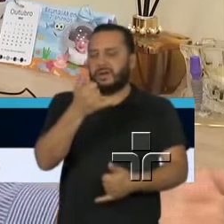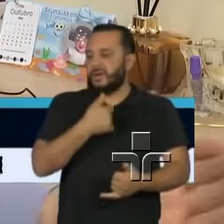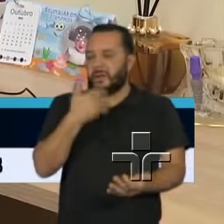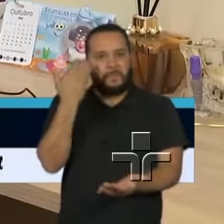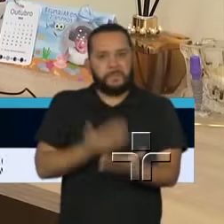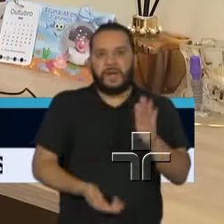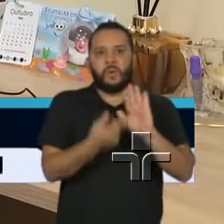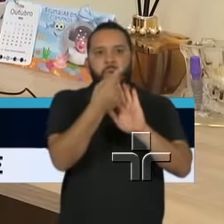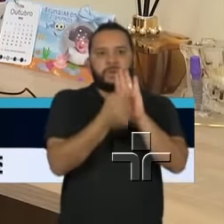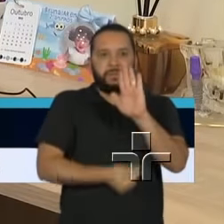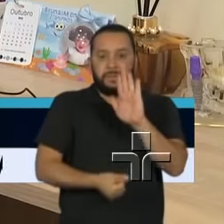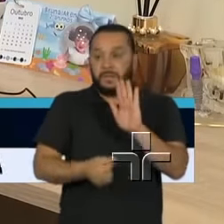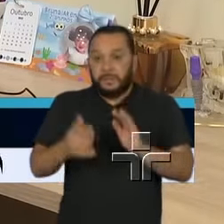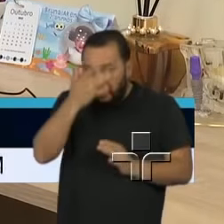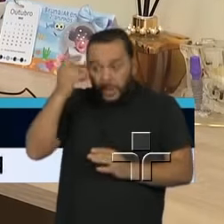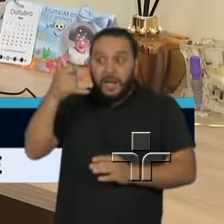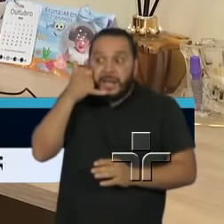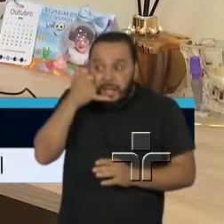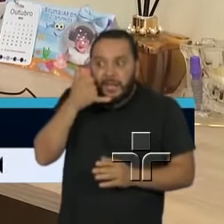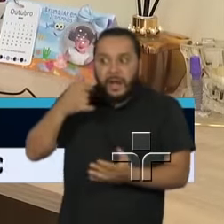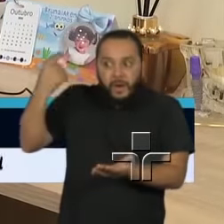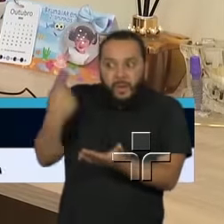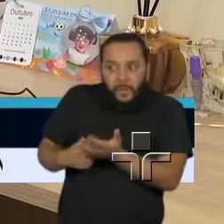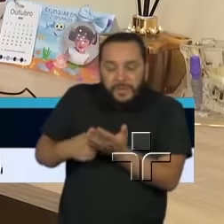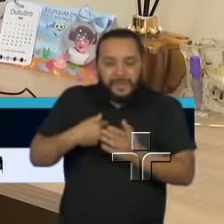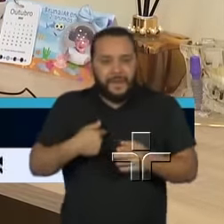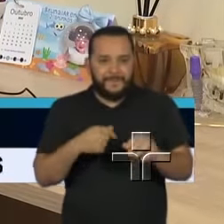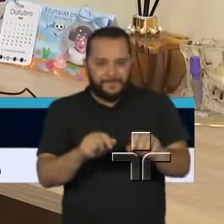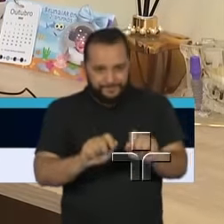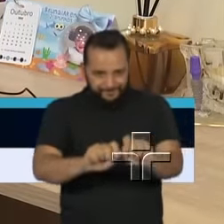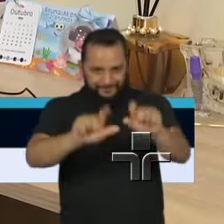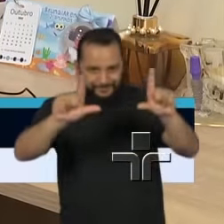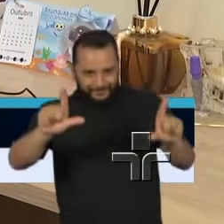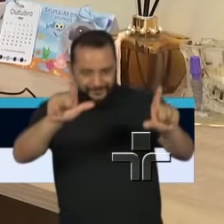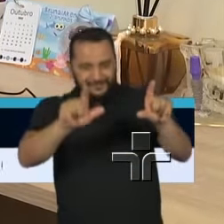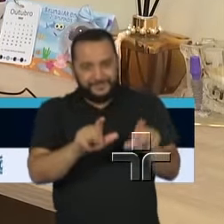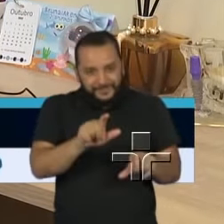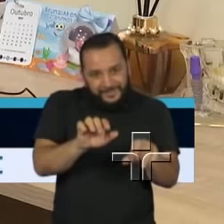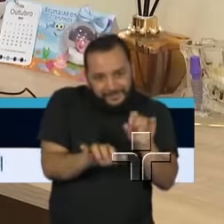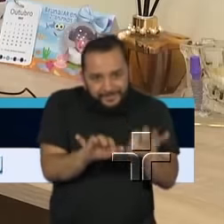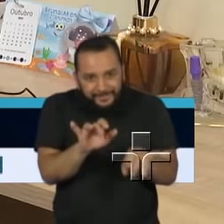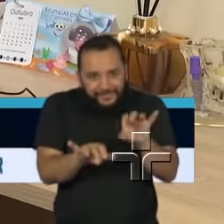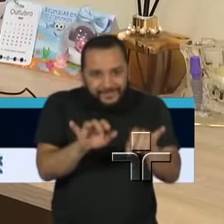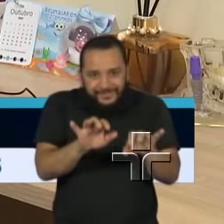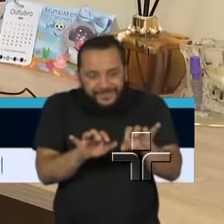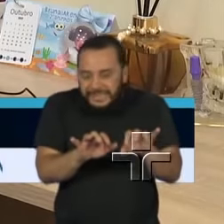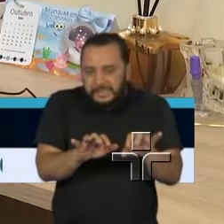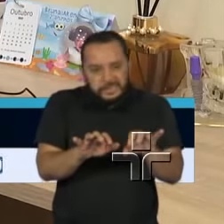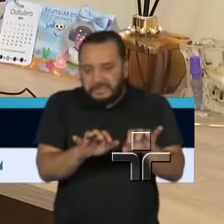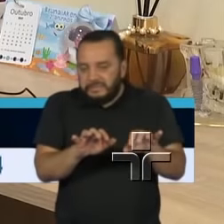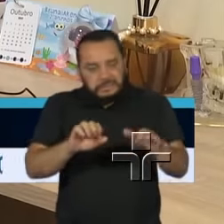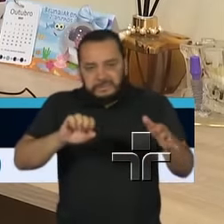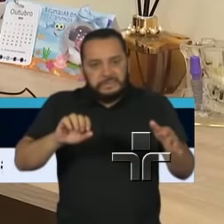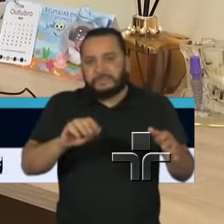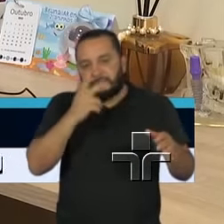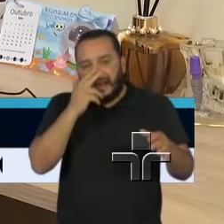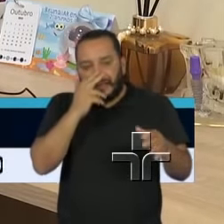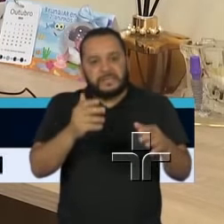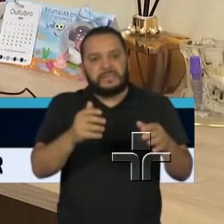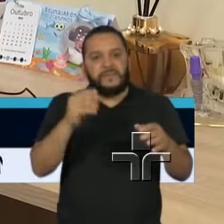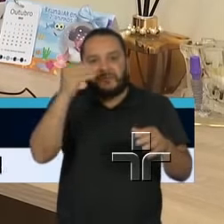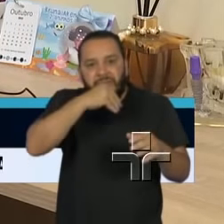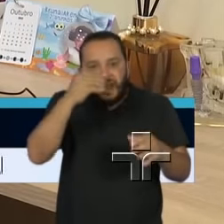A pessoa liga para agendar, né? Aí ela está esperando para marcar o horário. Como a gente não tem agenda